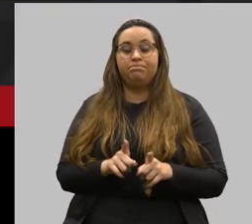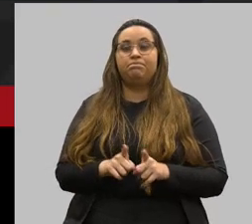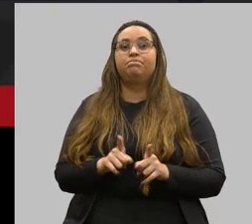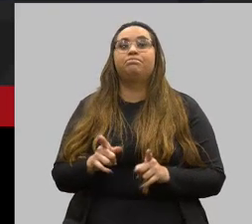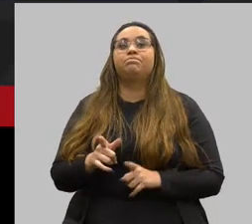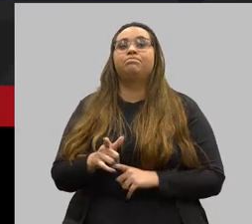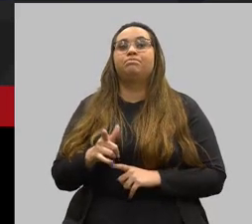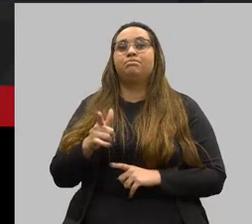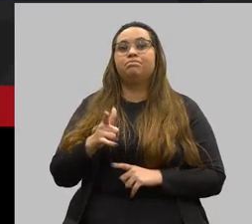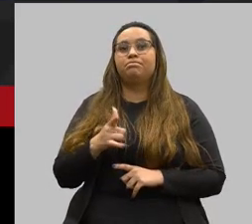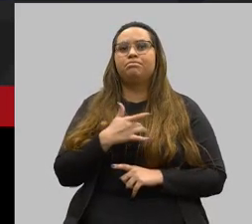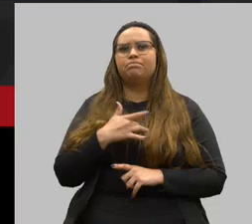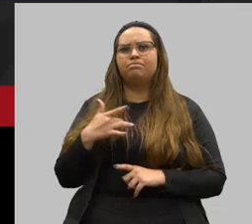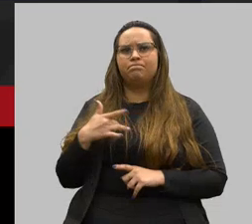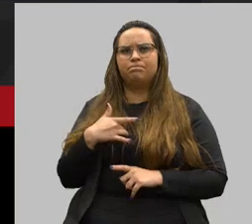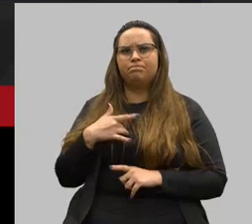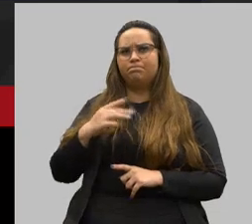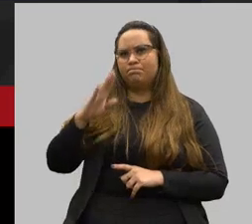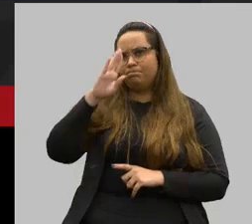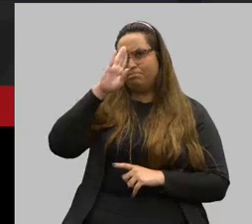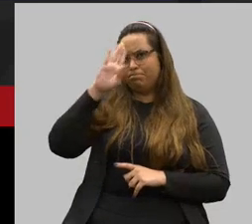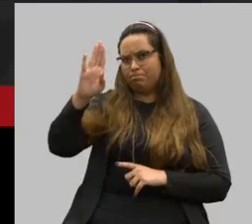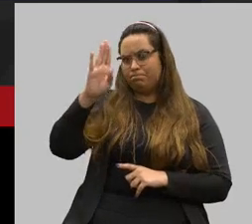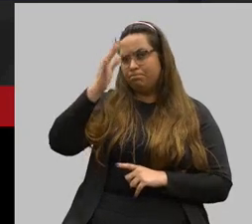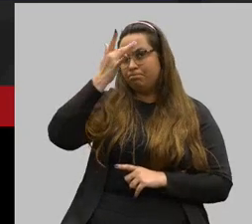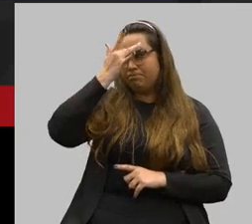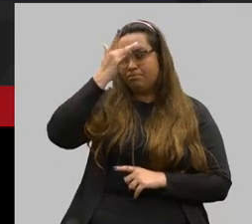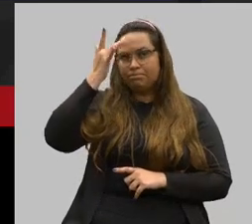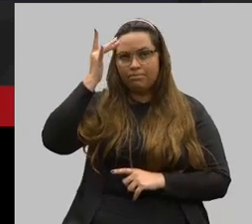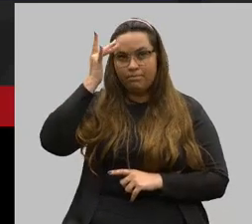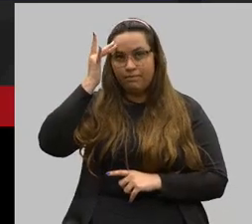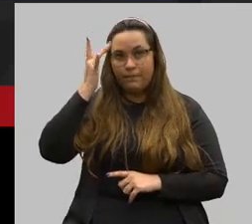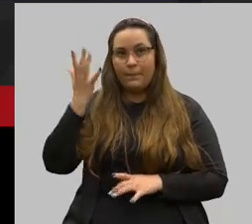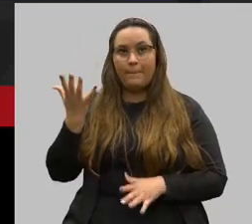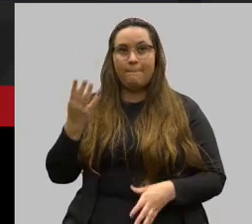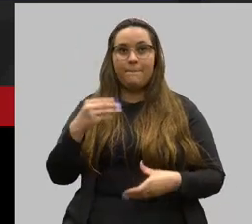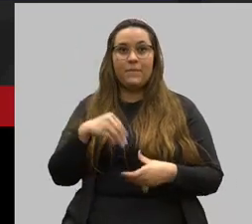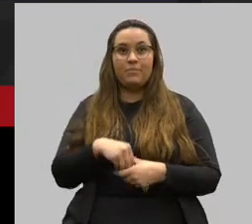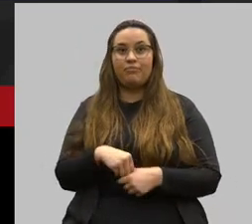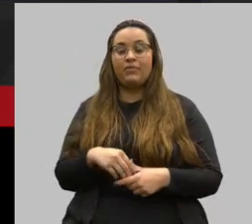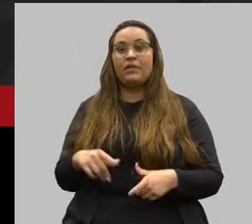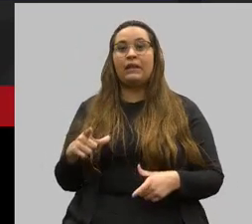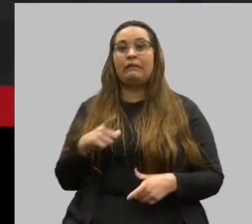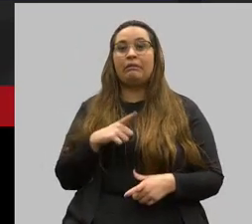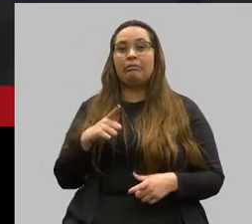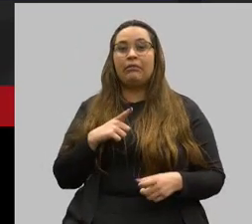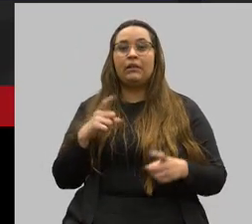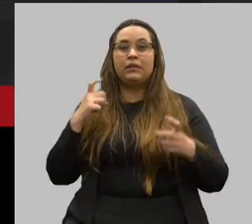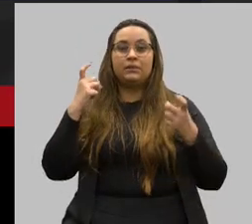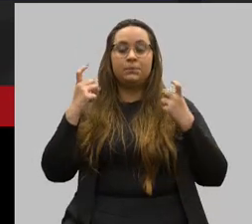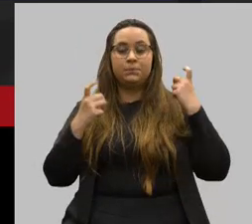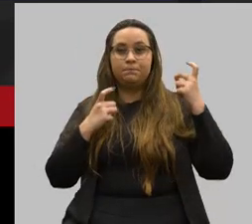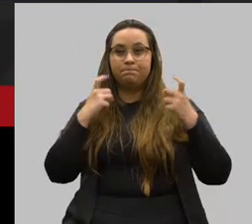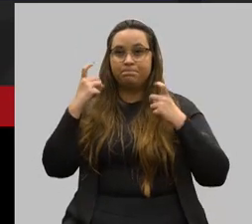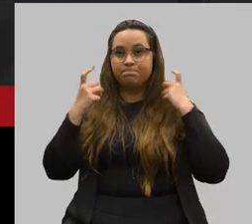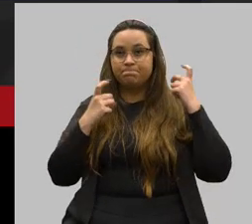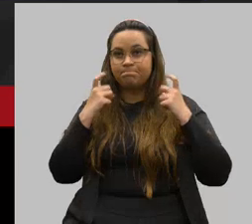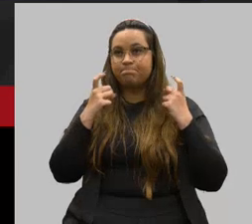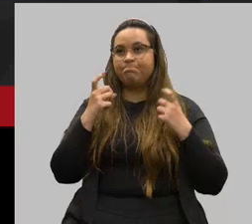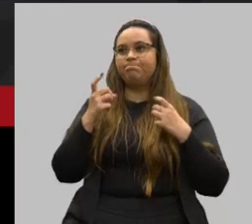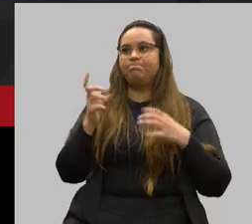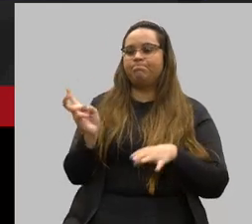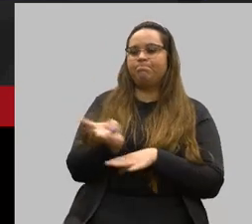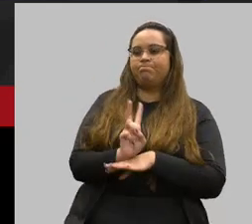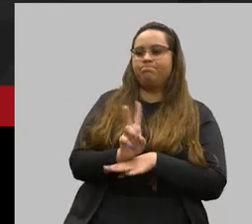do Servidor especificamente quanto a saúde mental dentro dessa preocupação da chefia da Polícia Civil